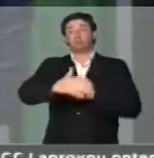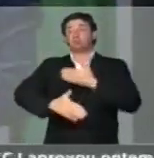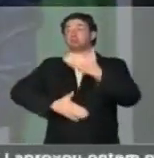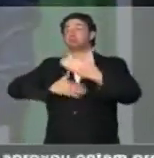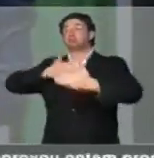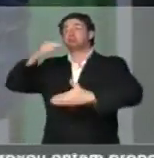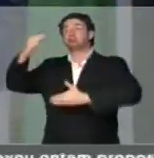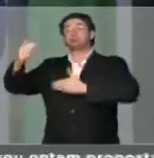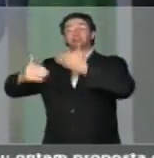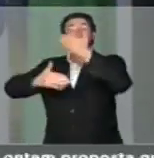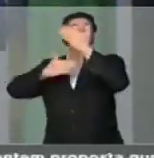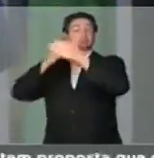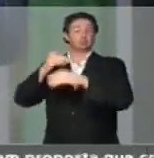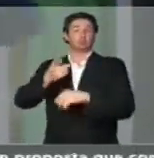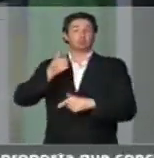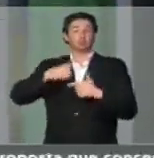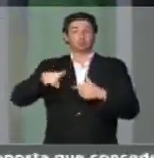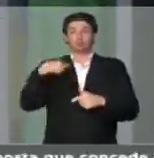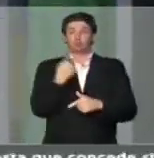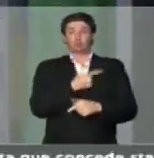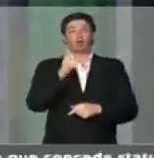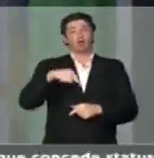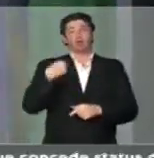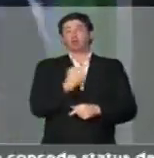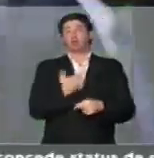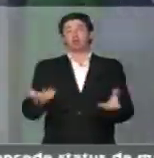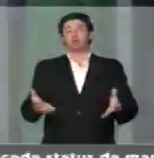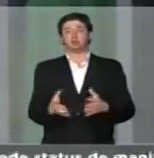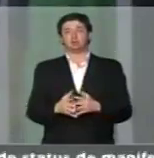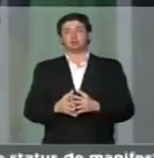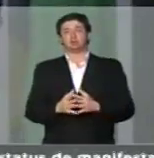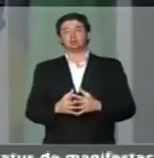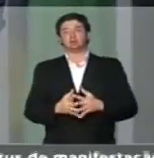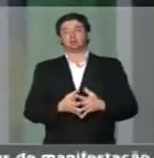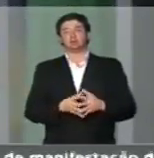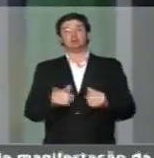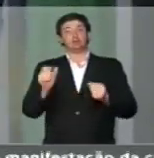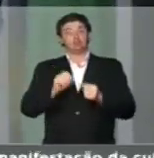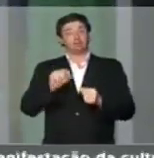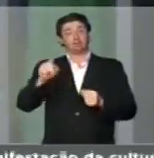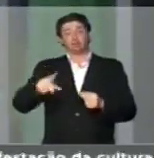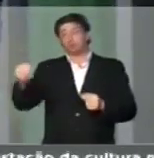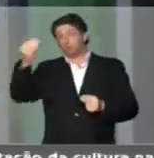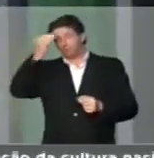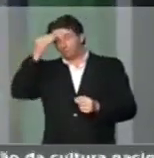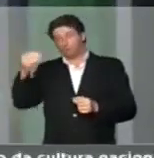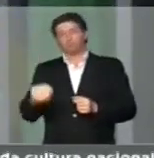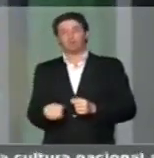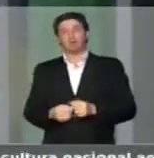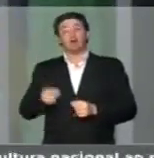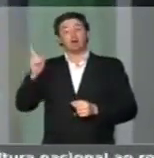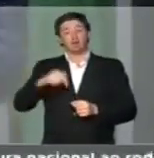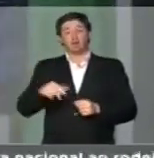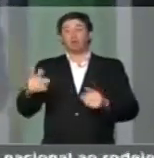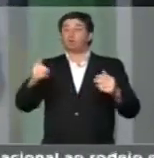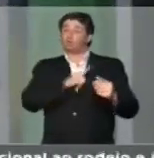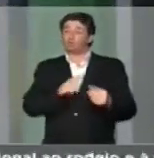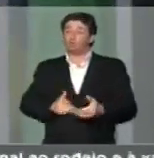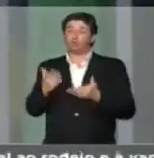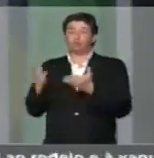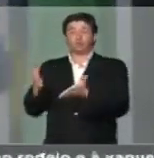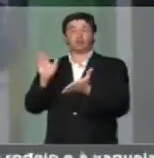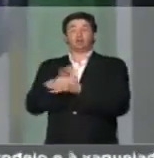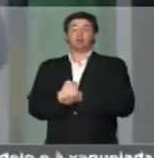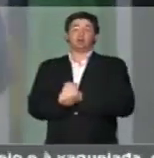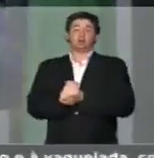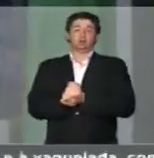crescendo. O nosso problema é nosso. Foi instalado por culpa e provocado pelo atual governo,